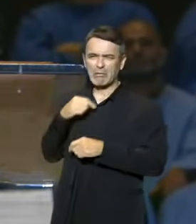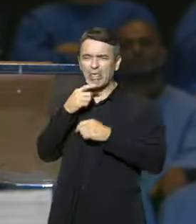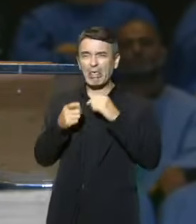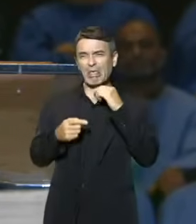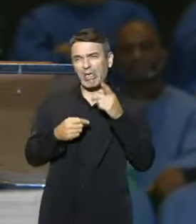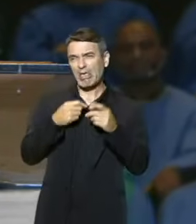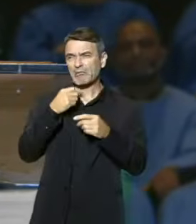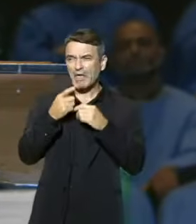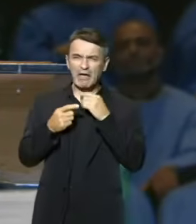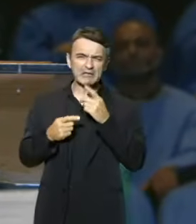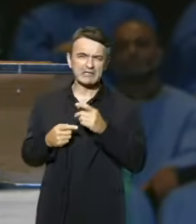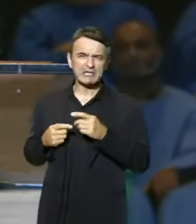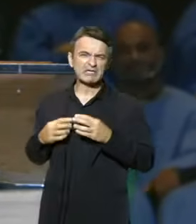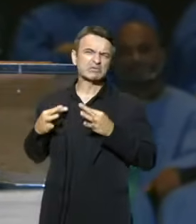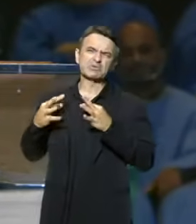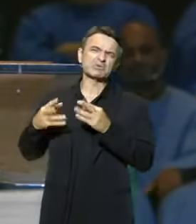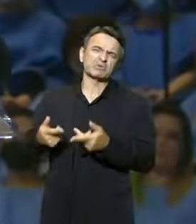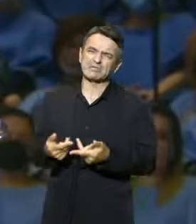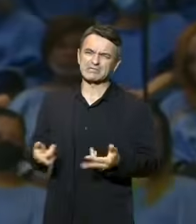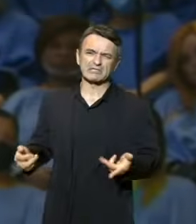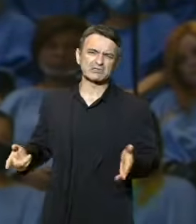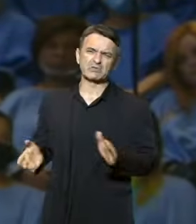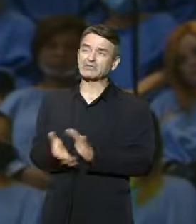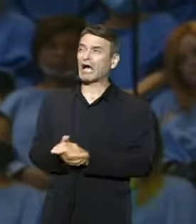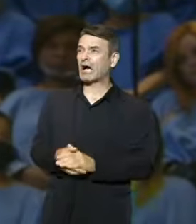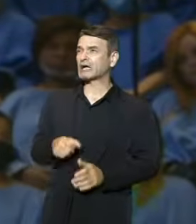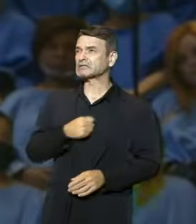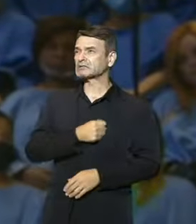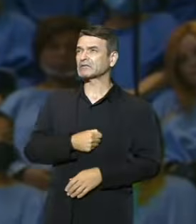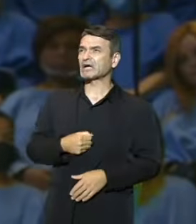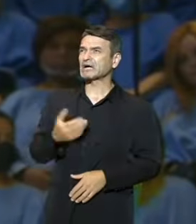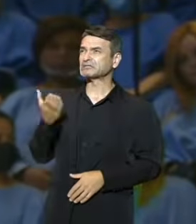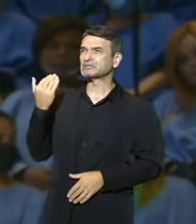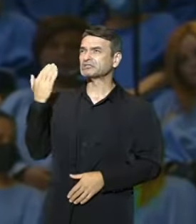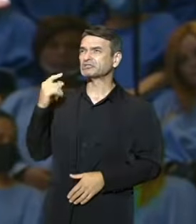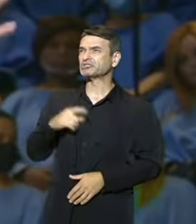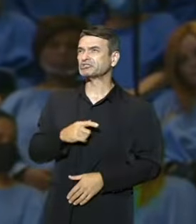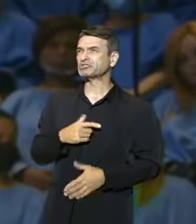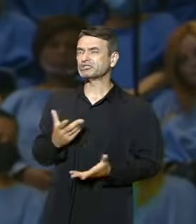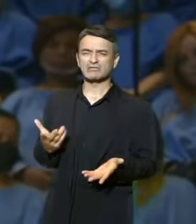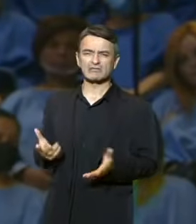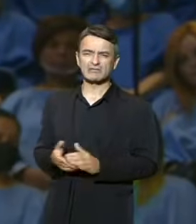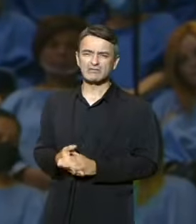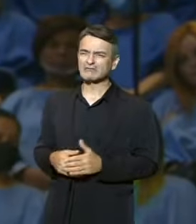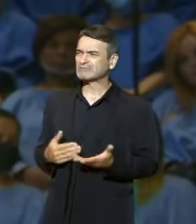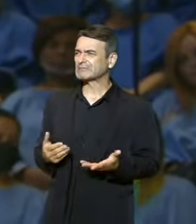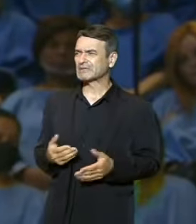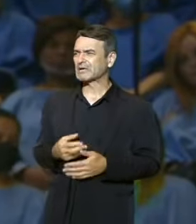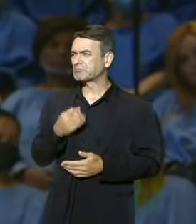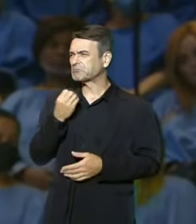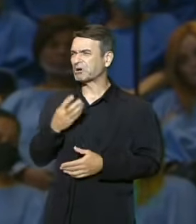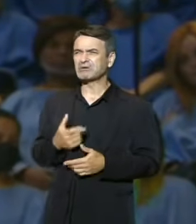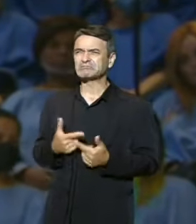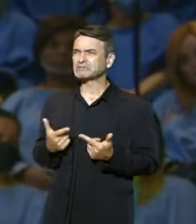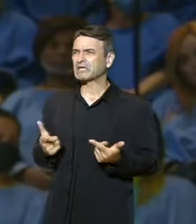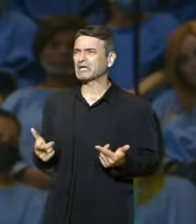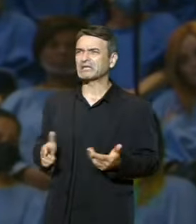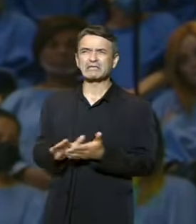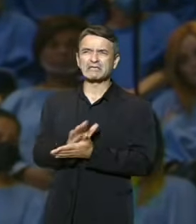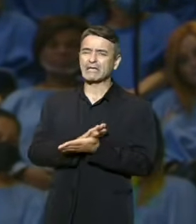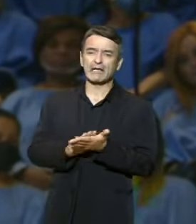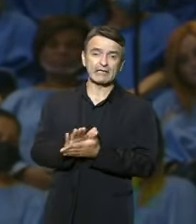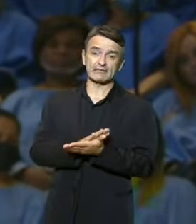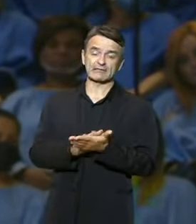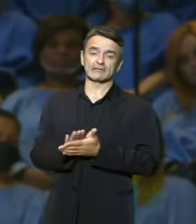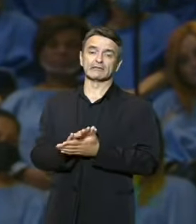tem? Reclama da saudade do tempo que tinha? Nada tá bom. É